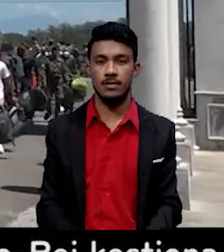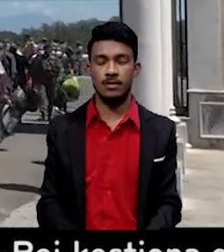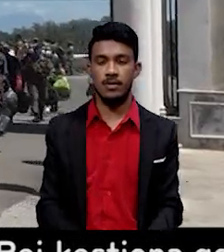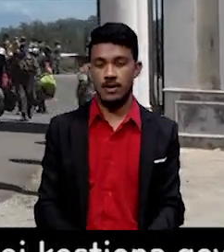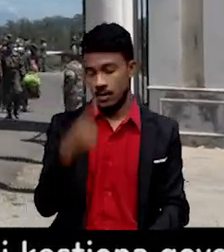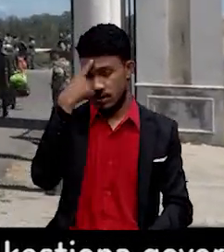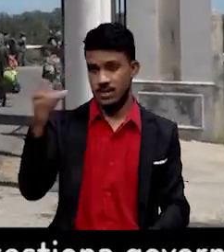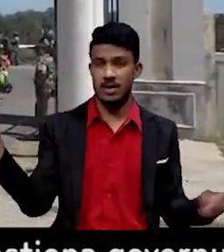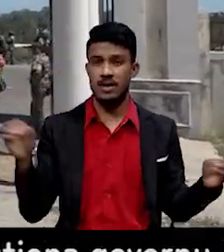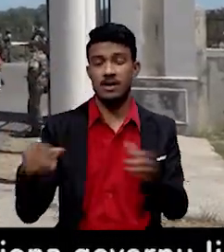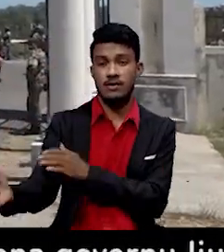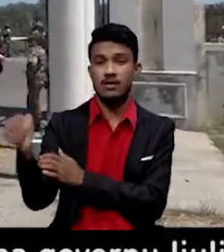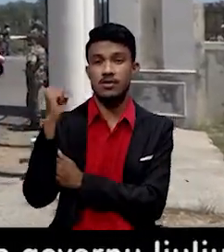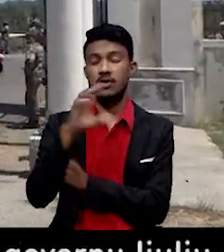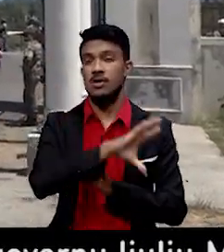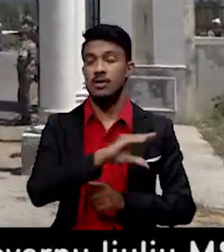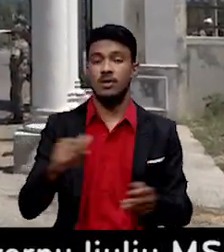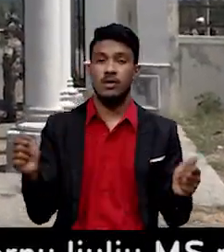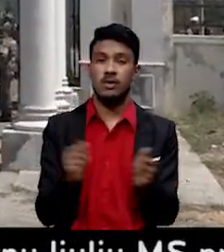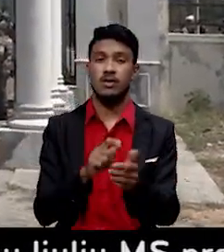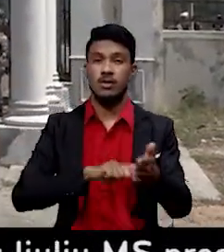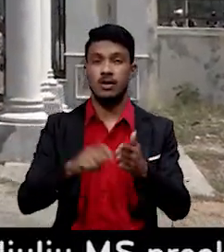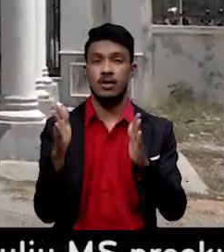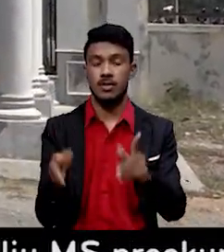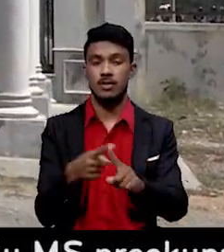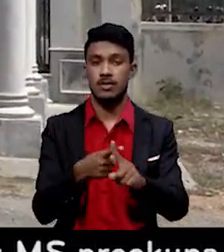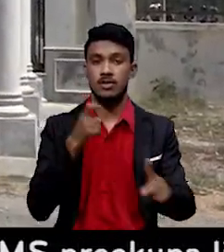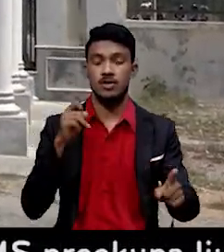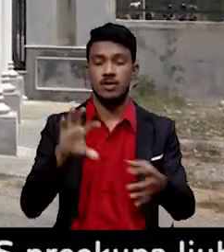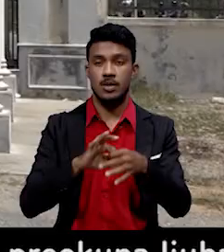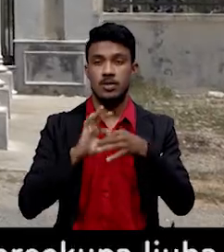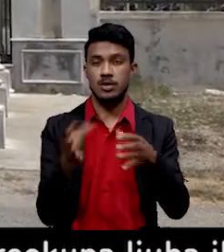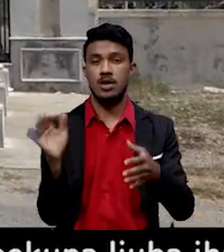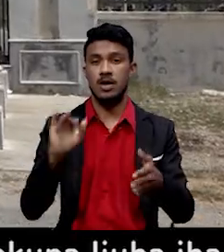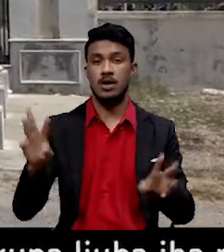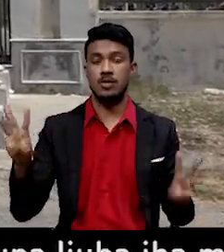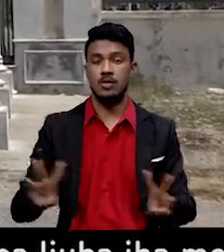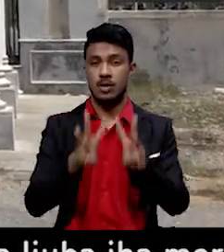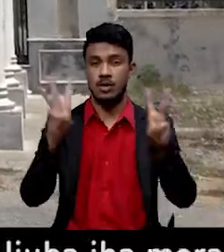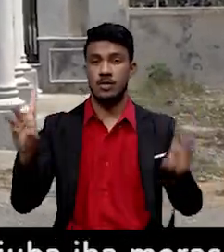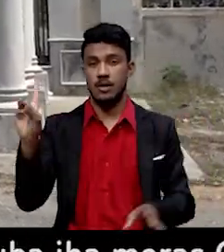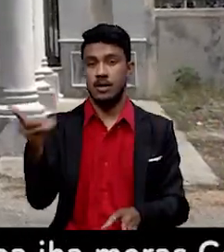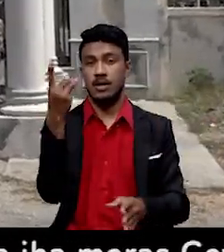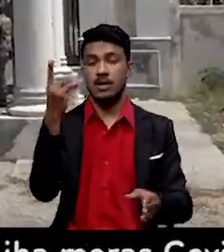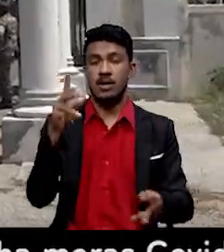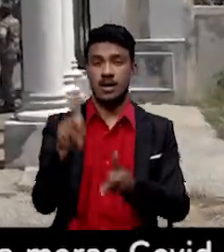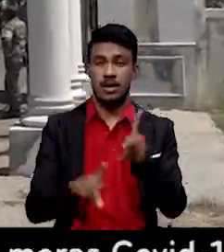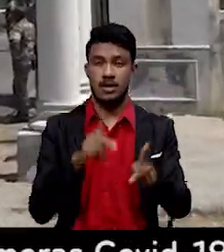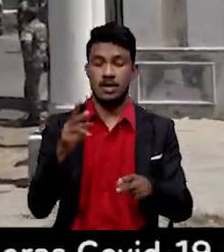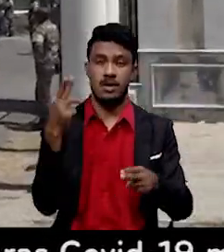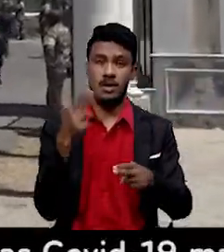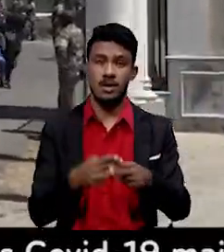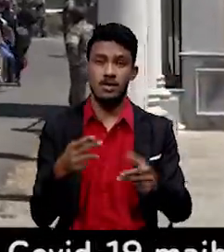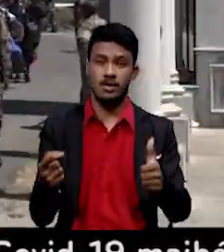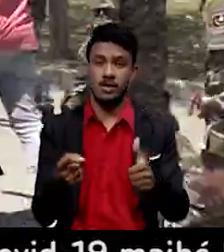Tambala aguenta ho instrução Husi Instrutor Sira e a quarta madrugada Cadete Ida Honaran Adélio Fernandes do